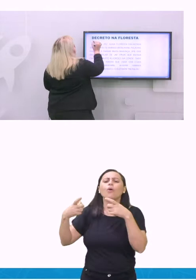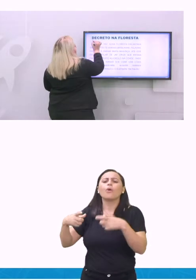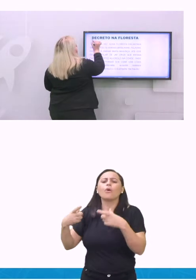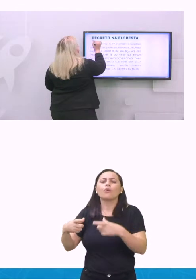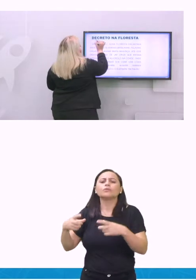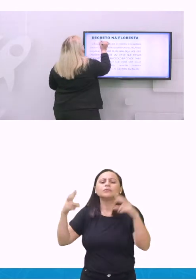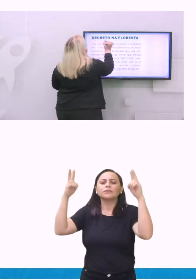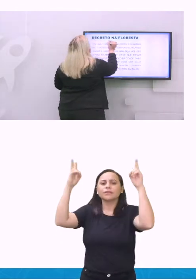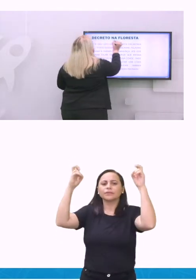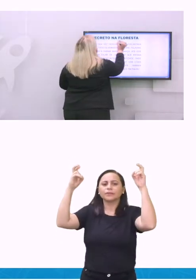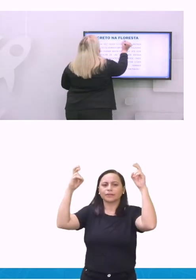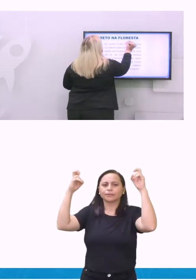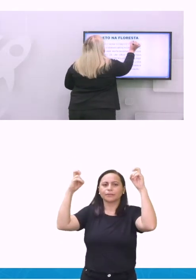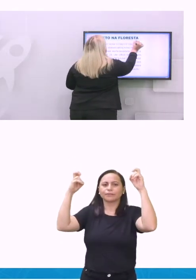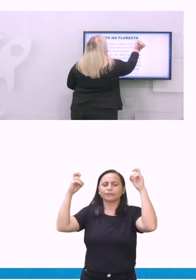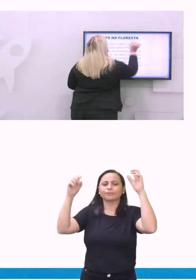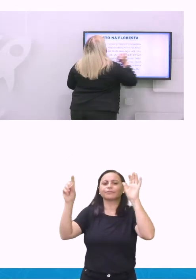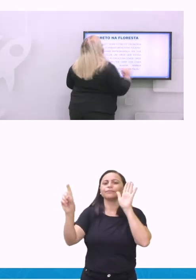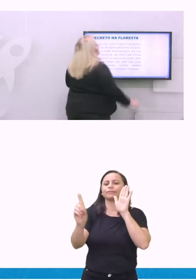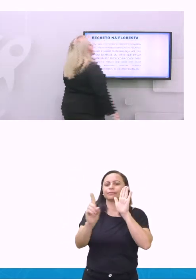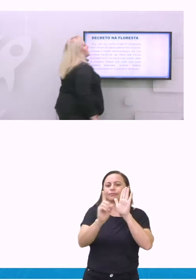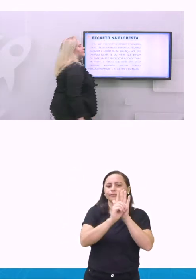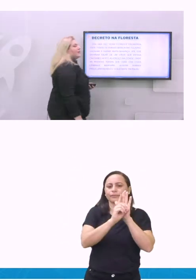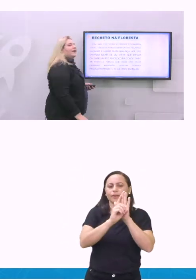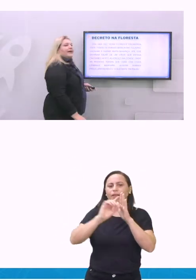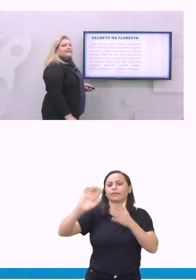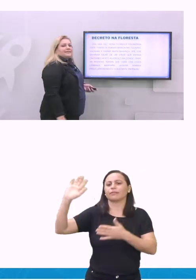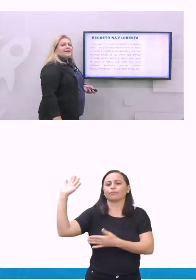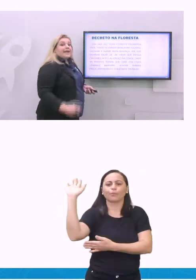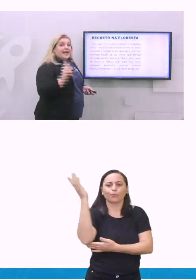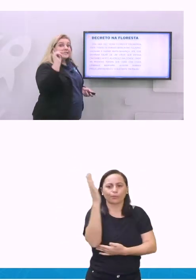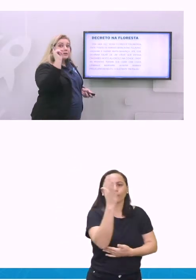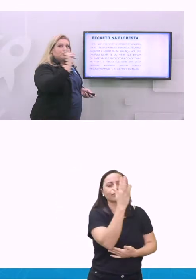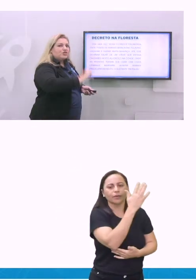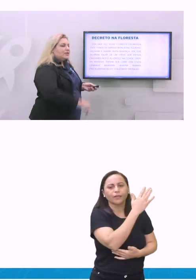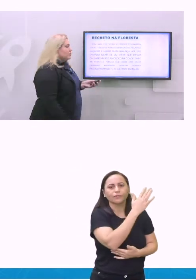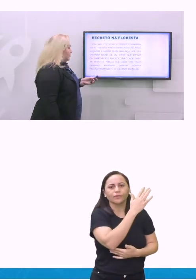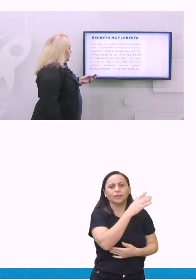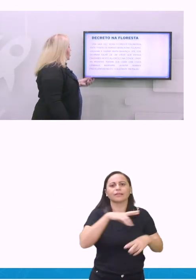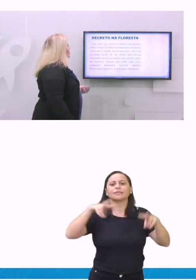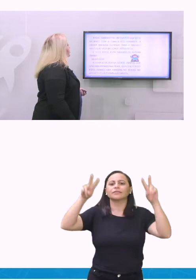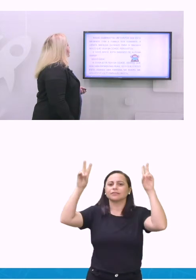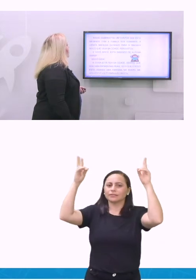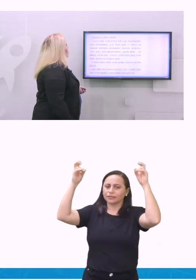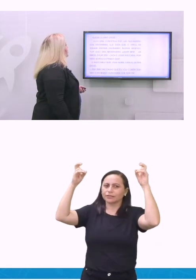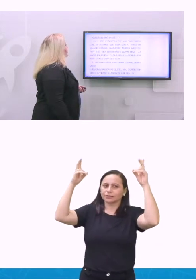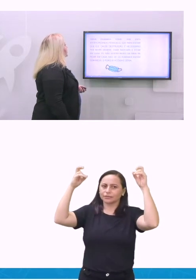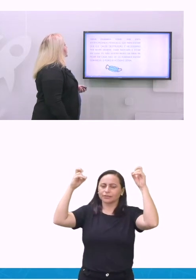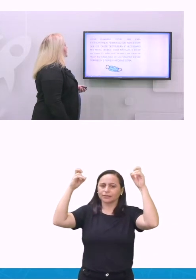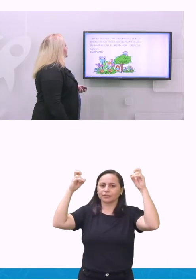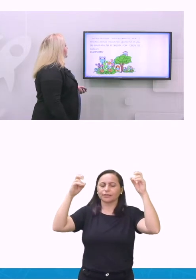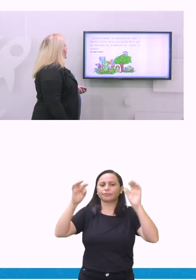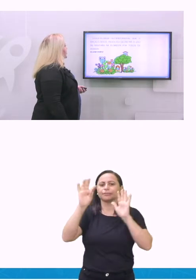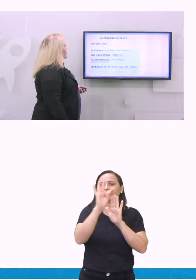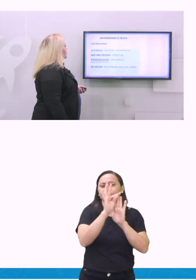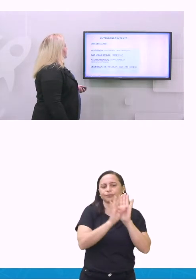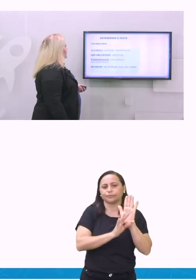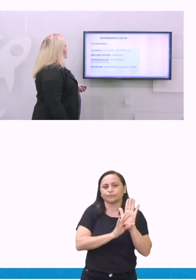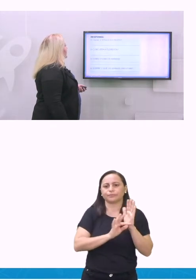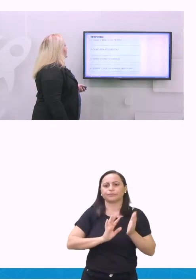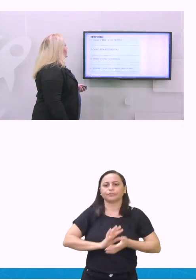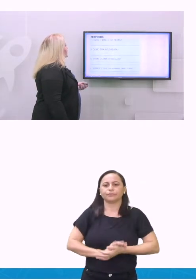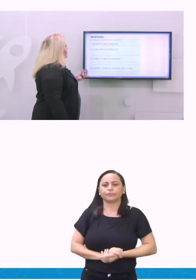ó? Decreto na floresta. Esse é o título do nosso